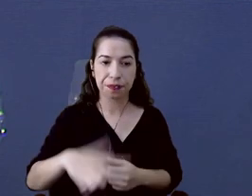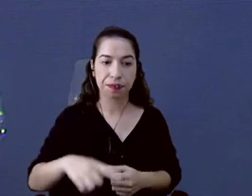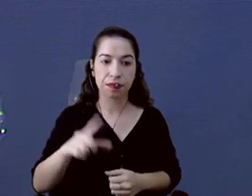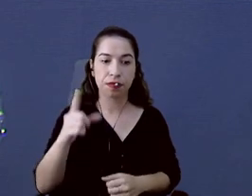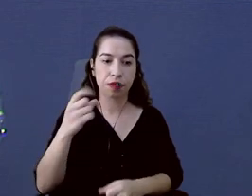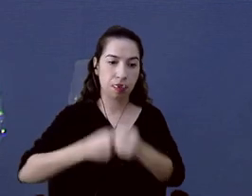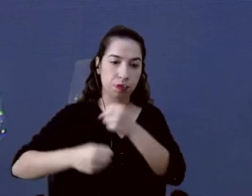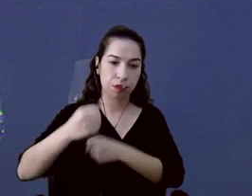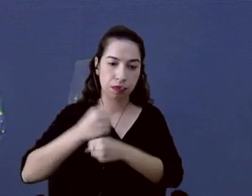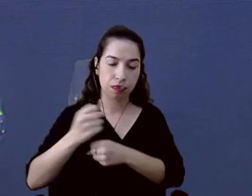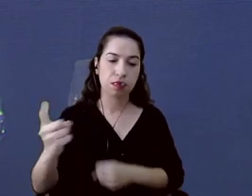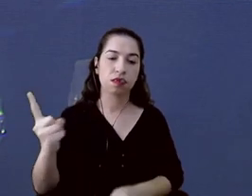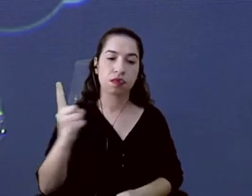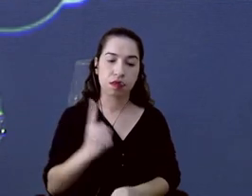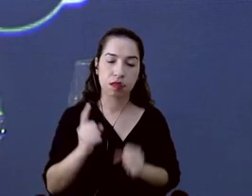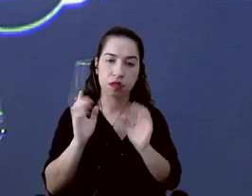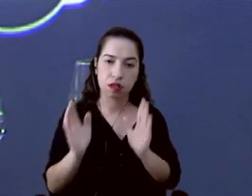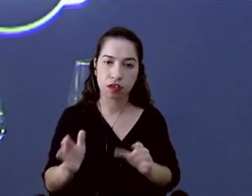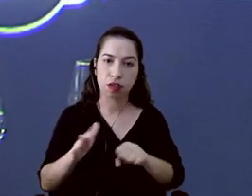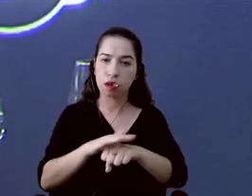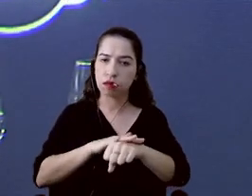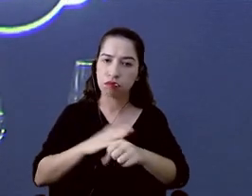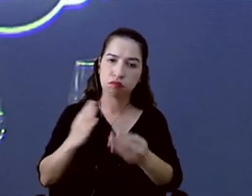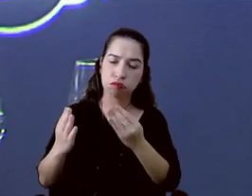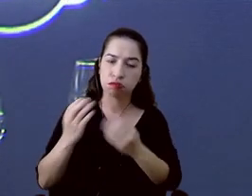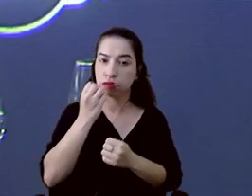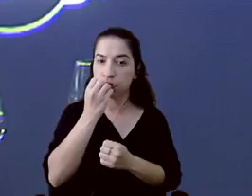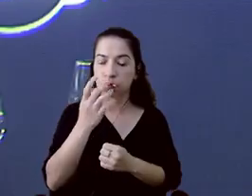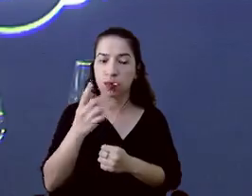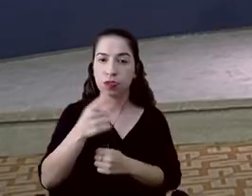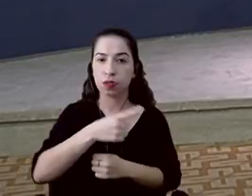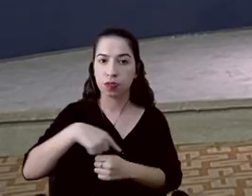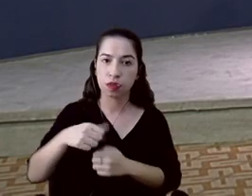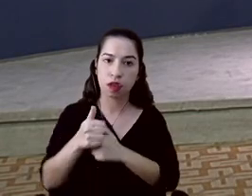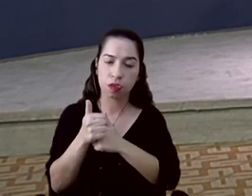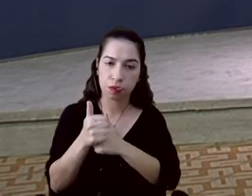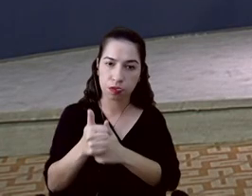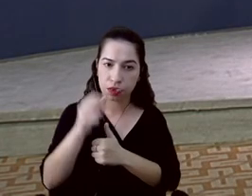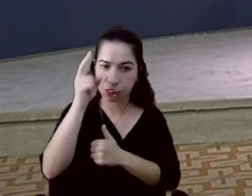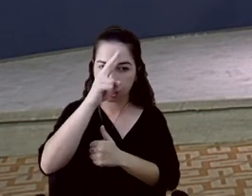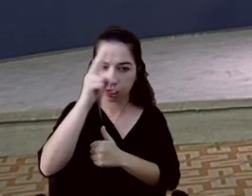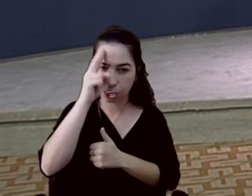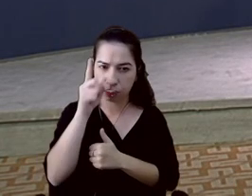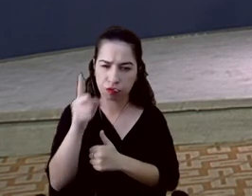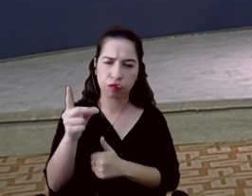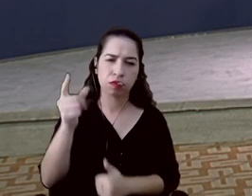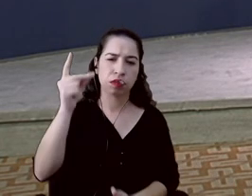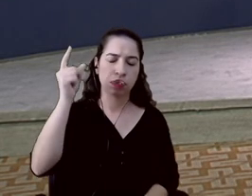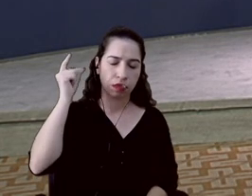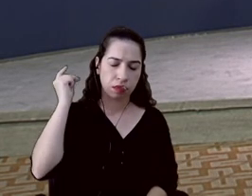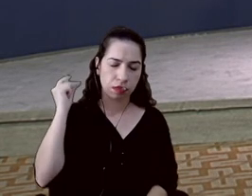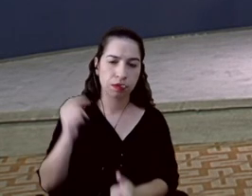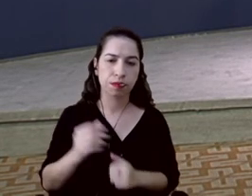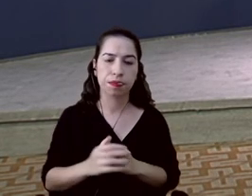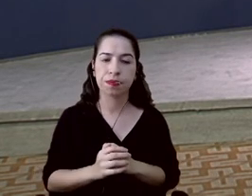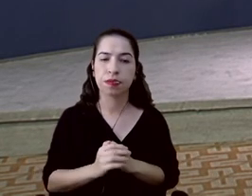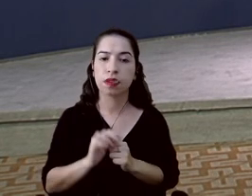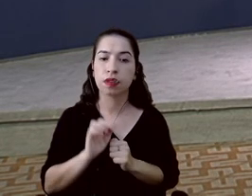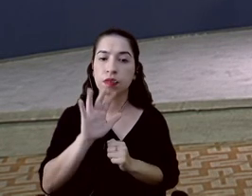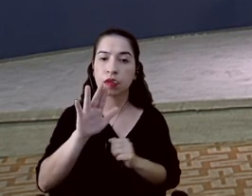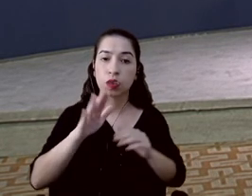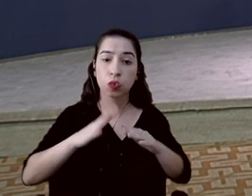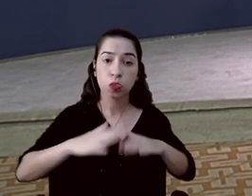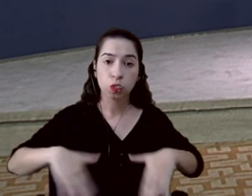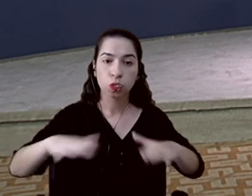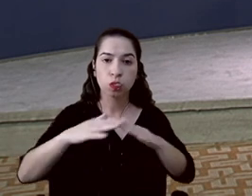ano passado foi uma conversa muito boa a gente vê acompanhando né a história de bem que já há bastante tempo mas só para a gente colocar todo mundo na mesma